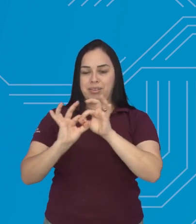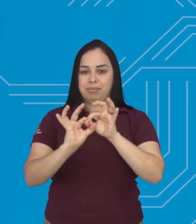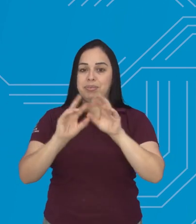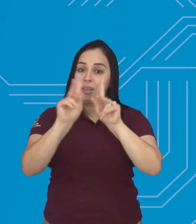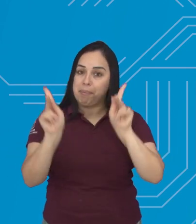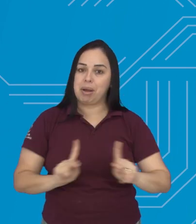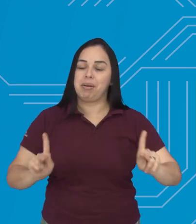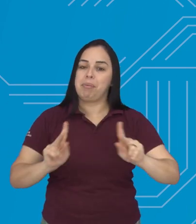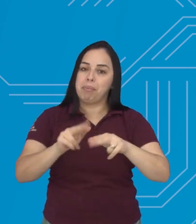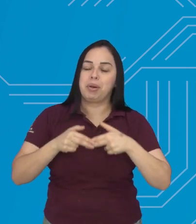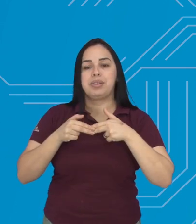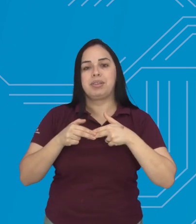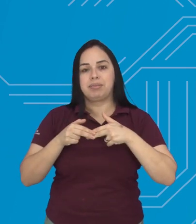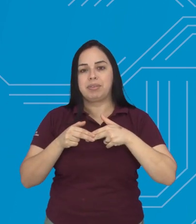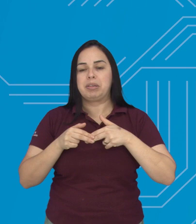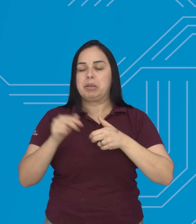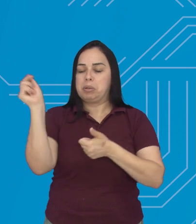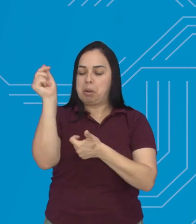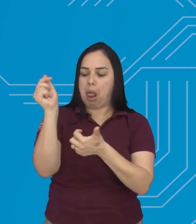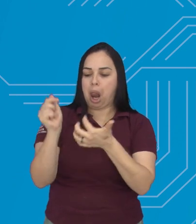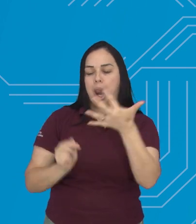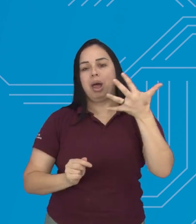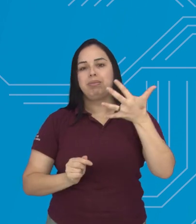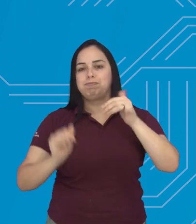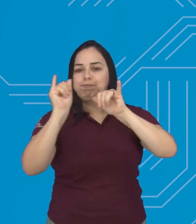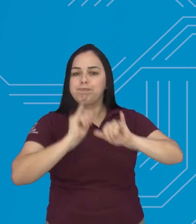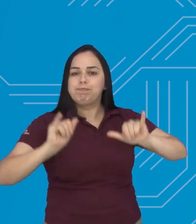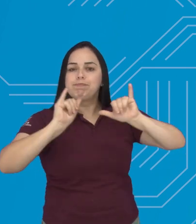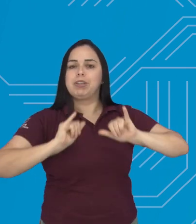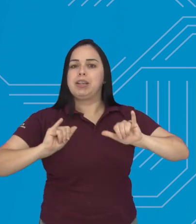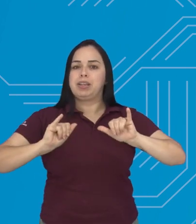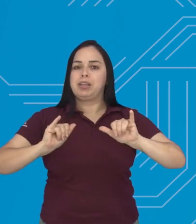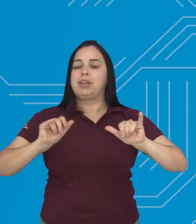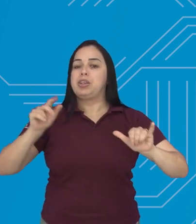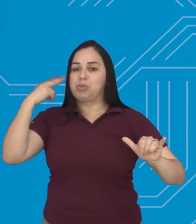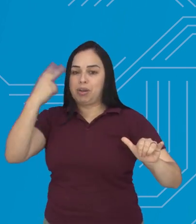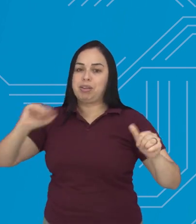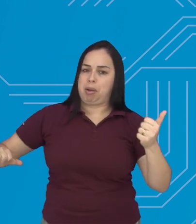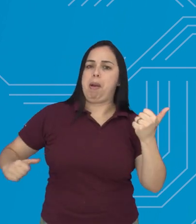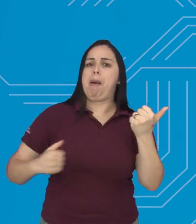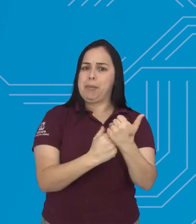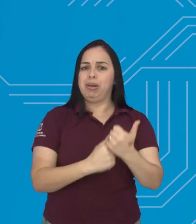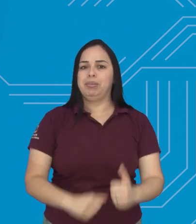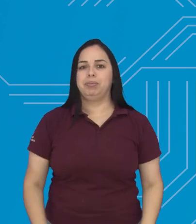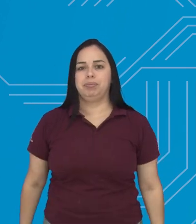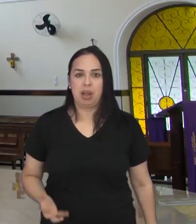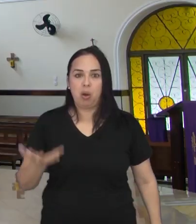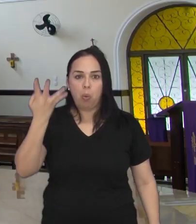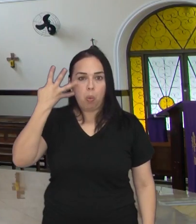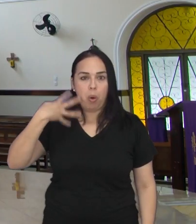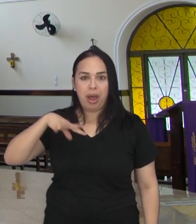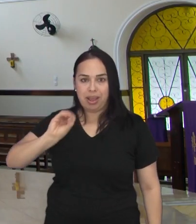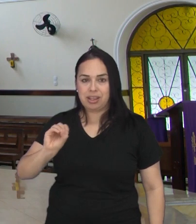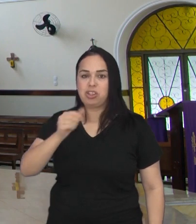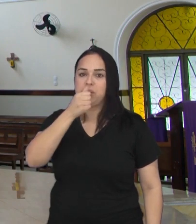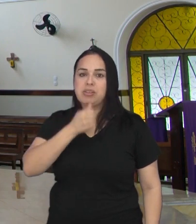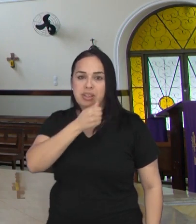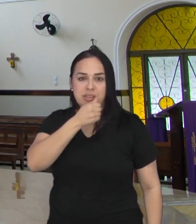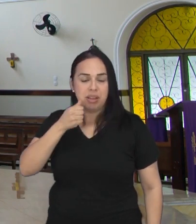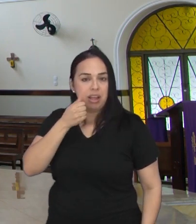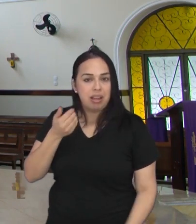cansaço, febre, e aí foi tudo ligado à doença. Mas eu não dei importância, né, porque pensei que não era nada. O